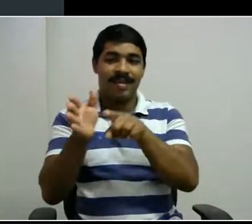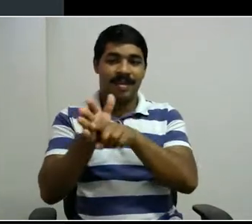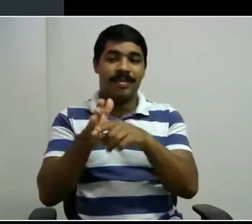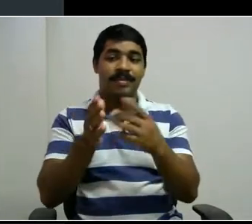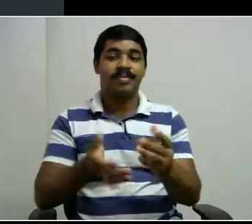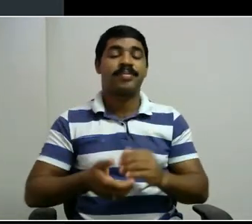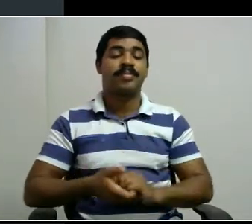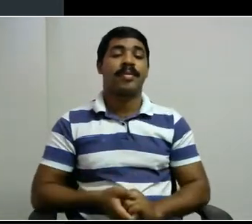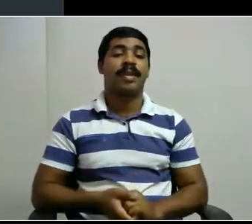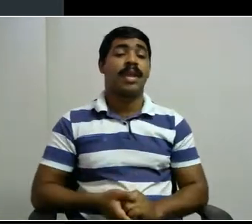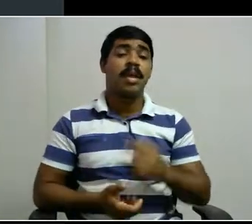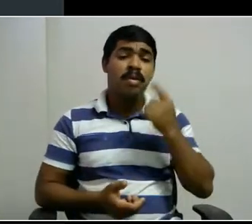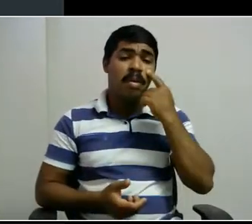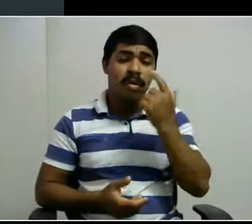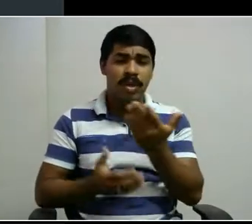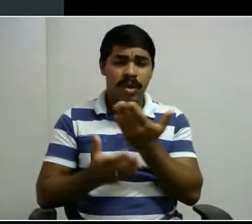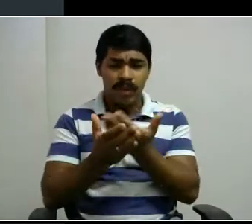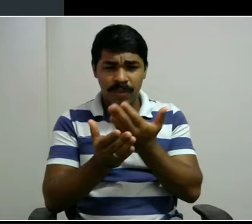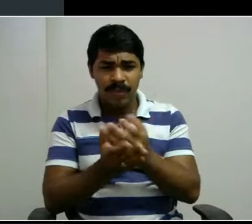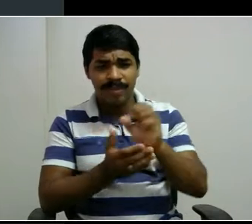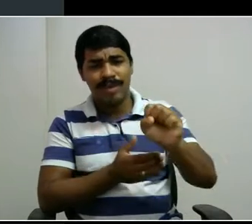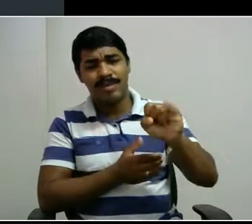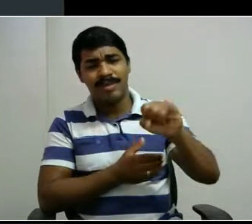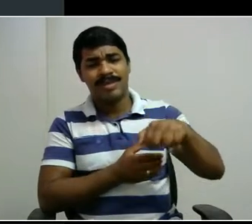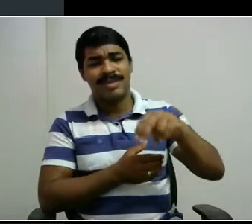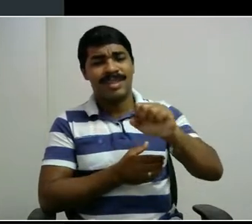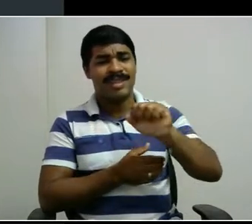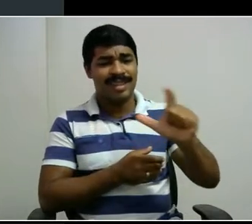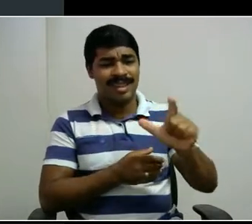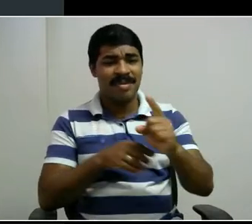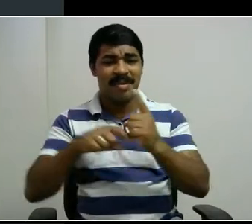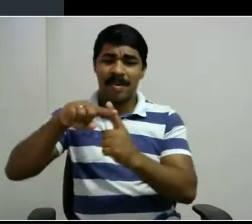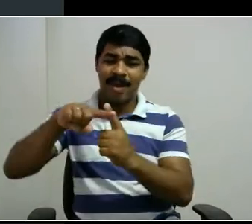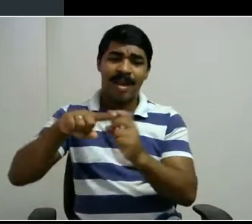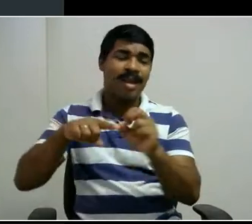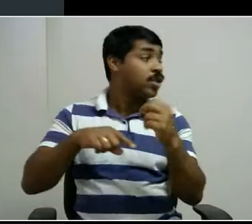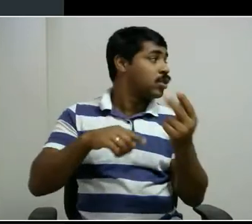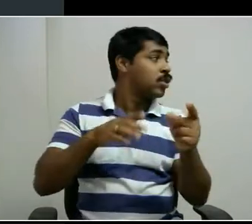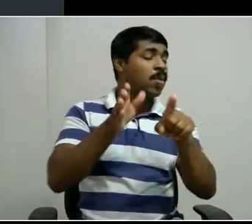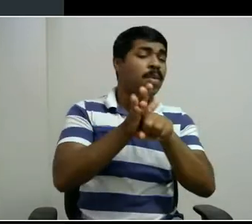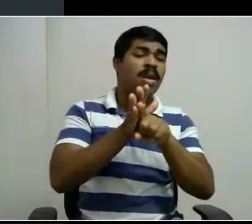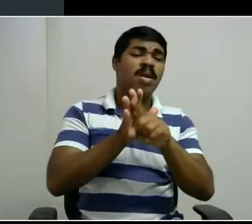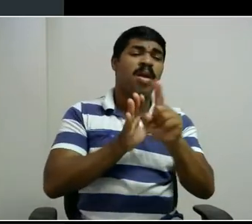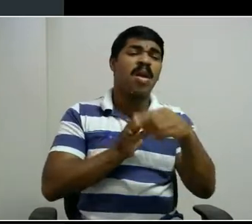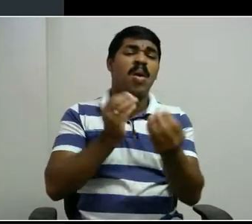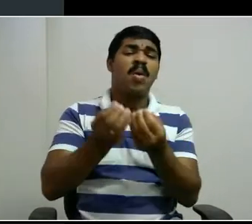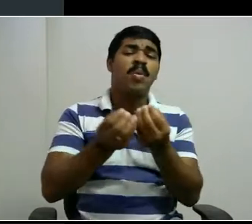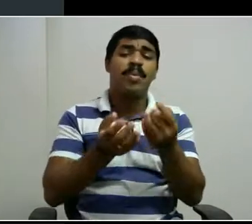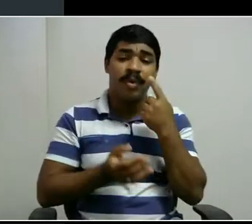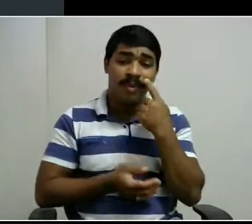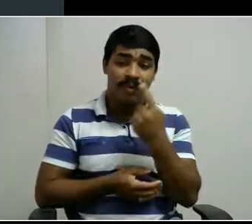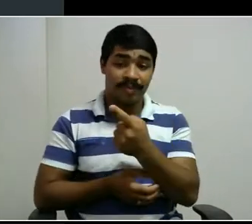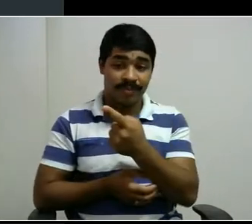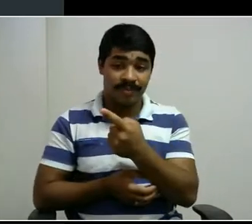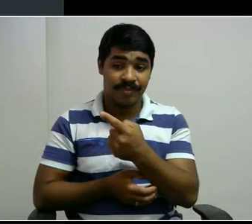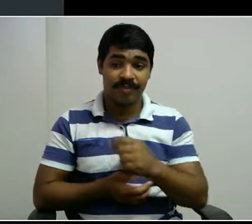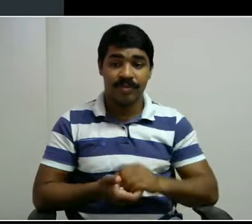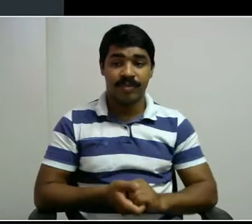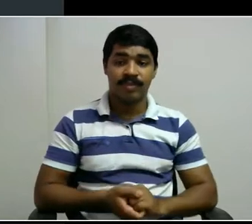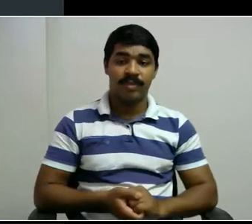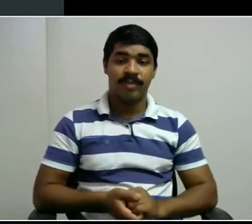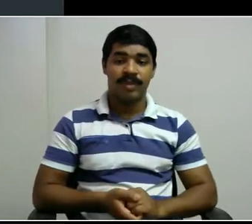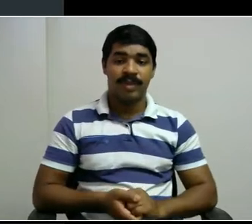Portanto, o estudo do sinal, como é que vai ficar? Aí vai ficar assim, ó. A função f de x, que ela é 2x menos 5, ela é menor que zero quando x for